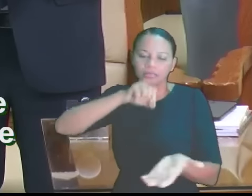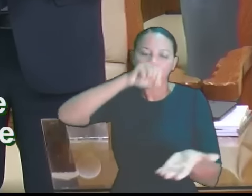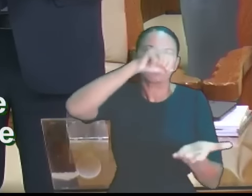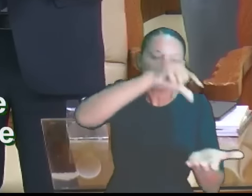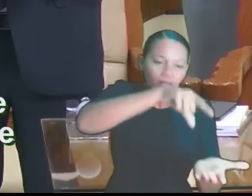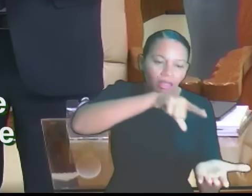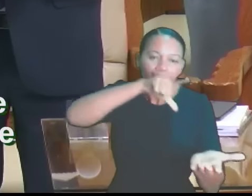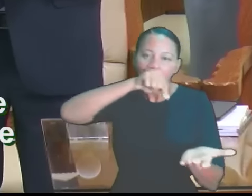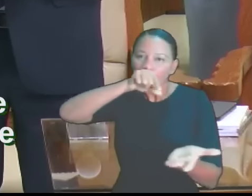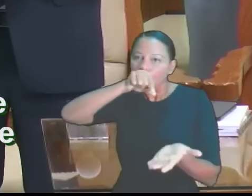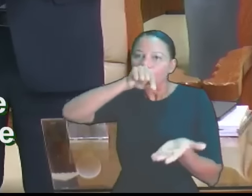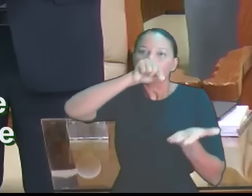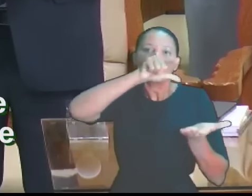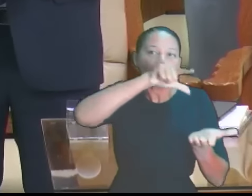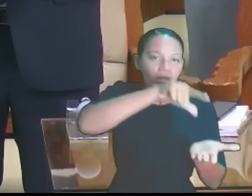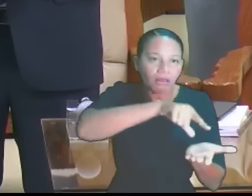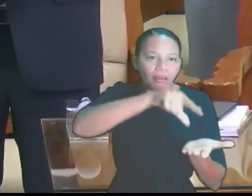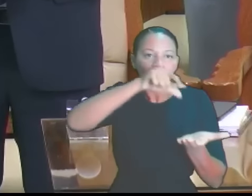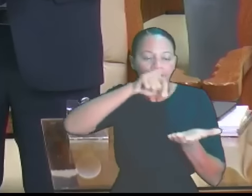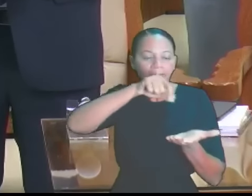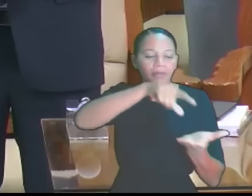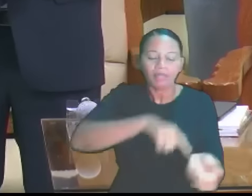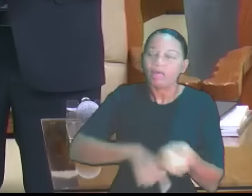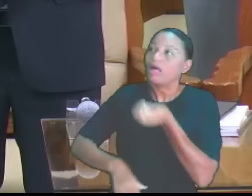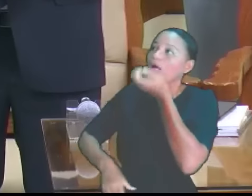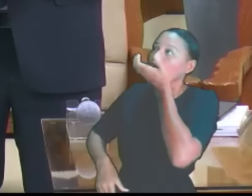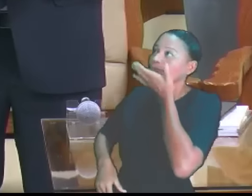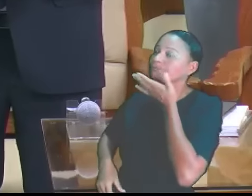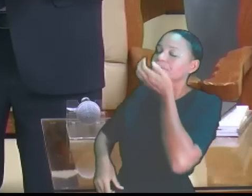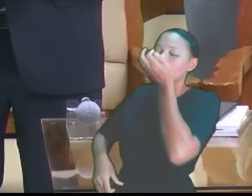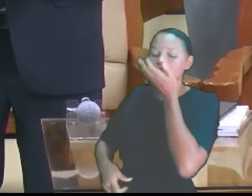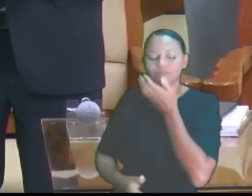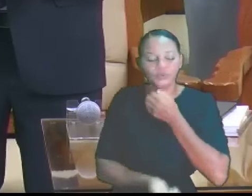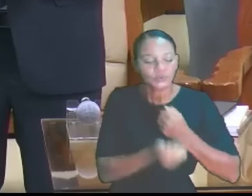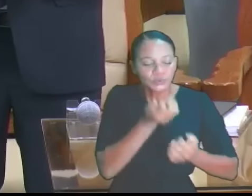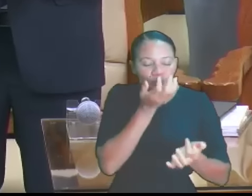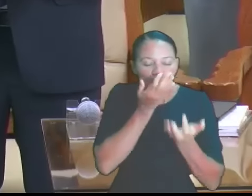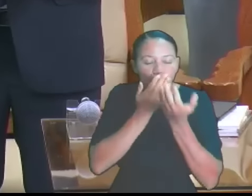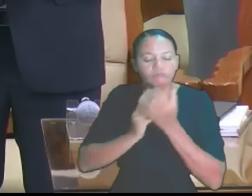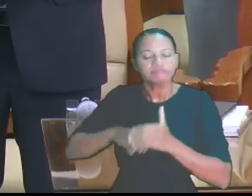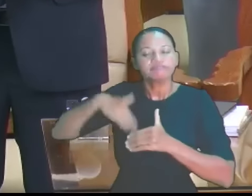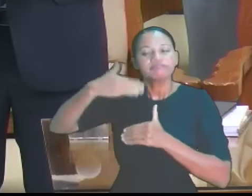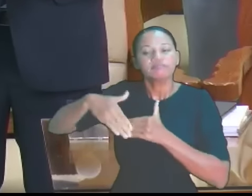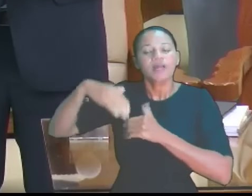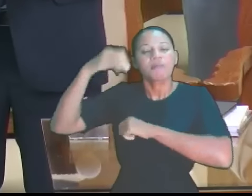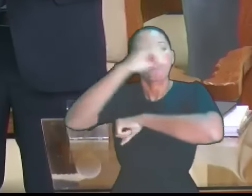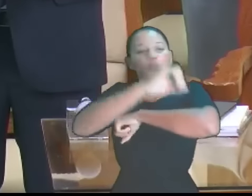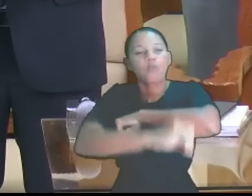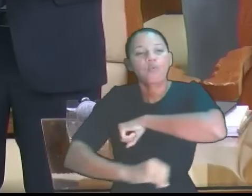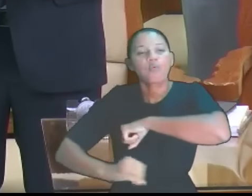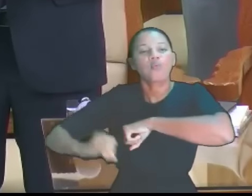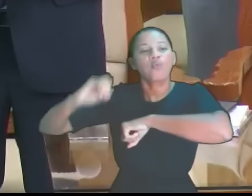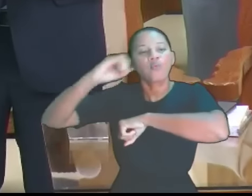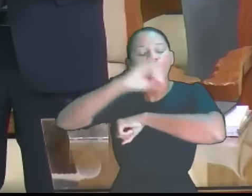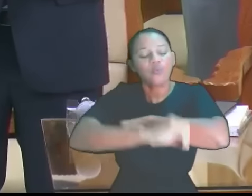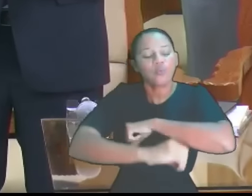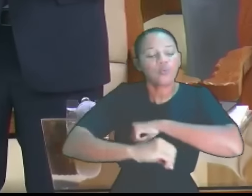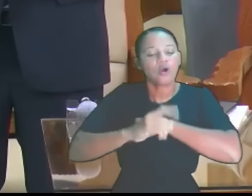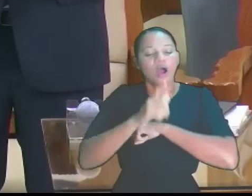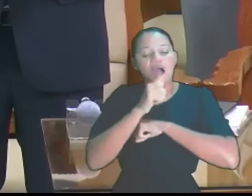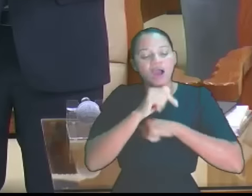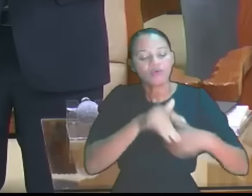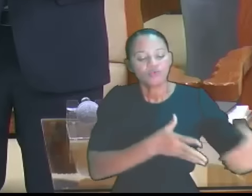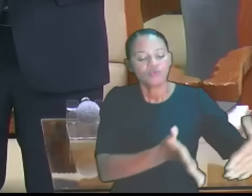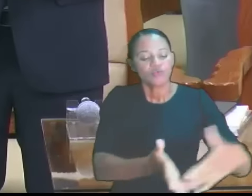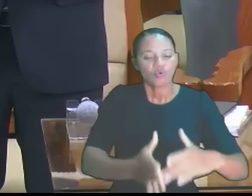noite, e bebia do ribeiro. Sucedeu que, passando dias, o ribeiro se secou, porque não